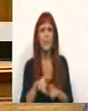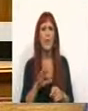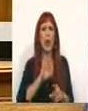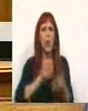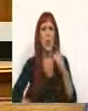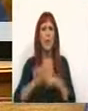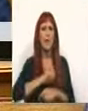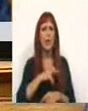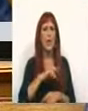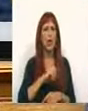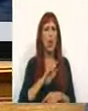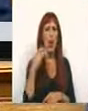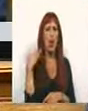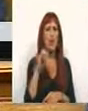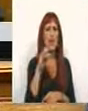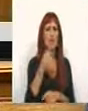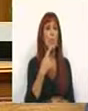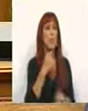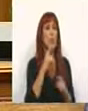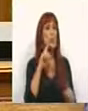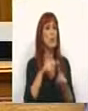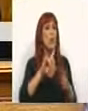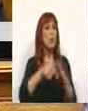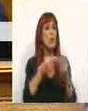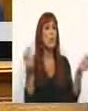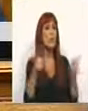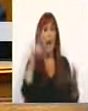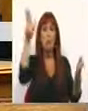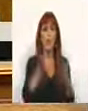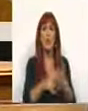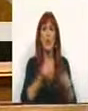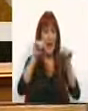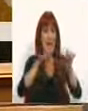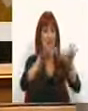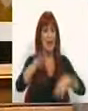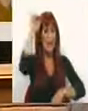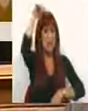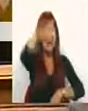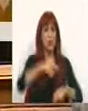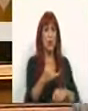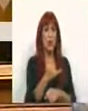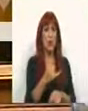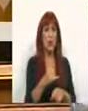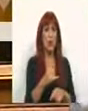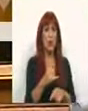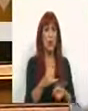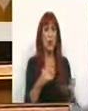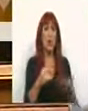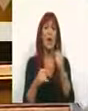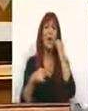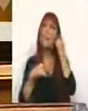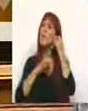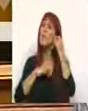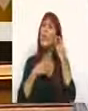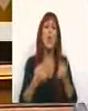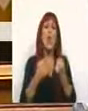meu colega António Costa e Silva coloca-lhe uma questão concreta de um projeto de resolução aprovado por esta Assembleia da República relativamente à Jurumenha, e o